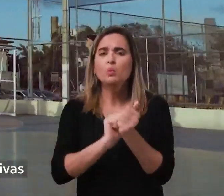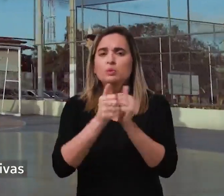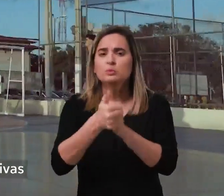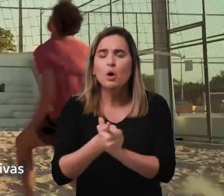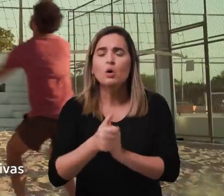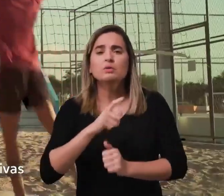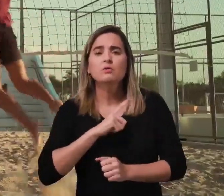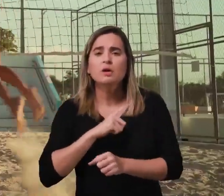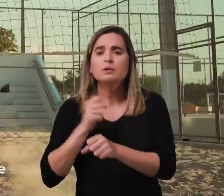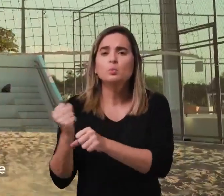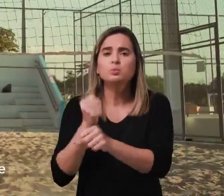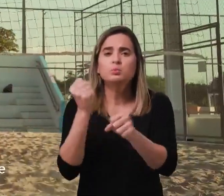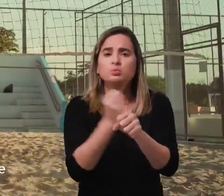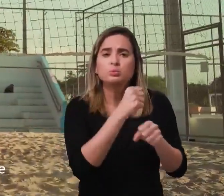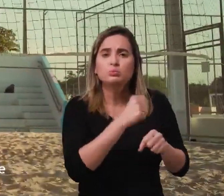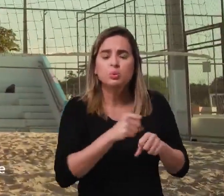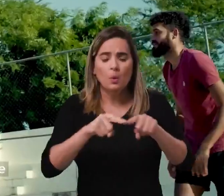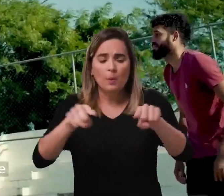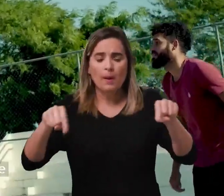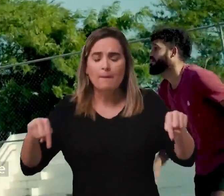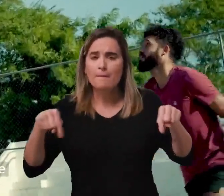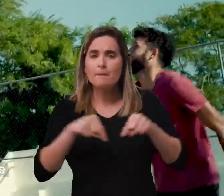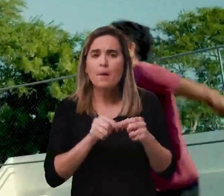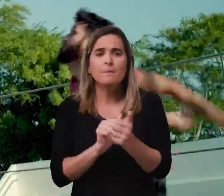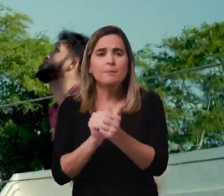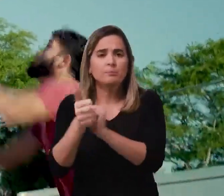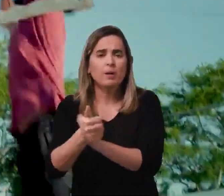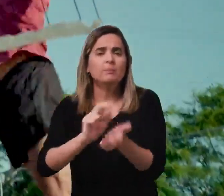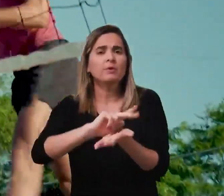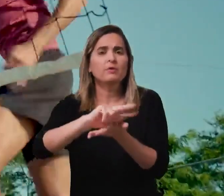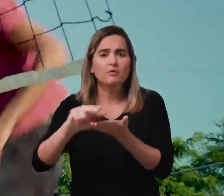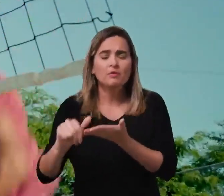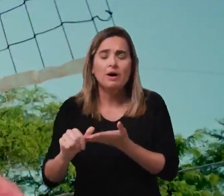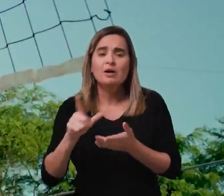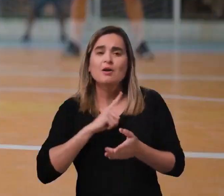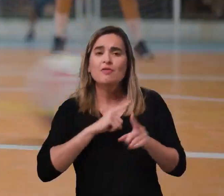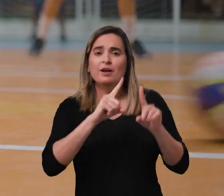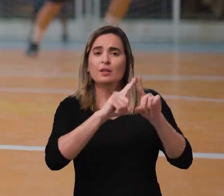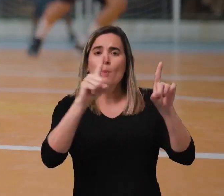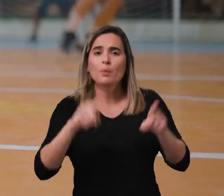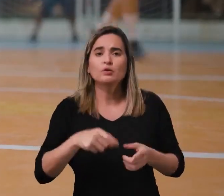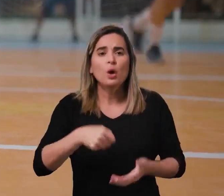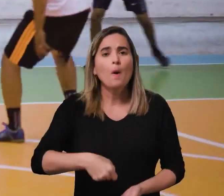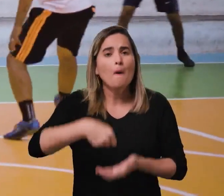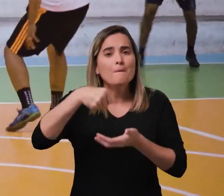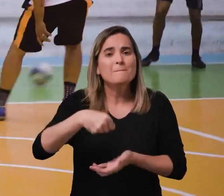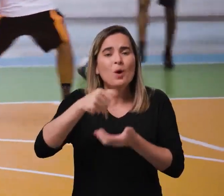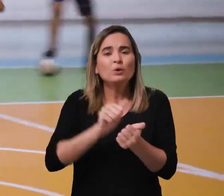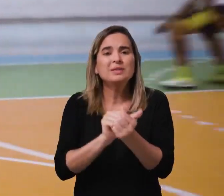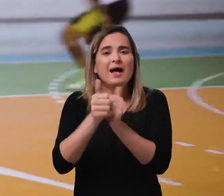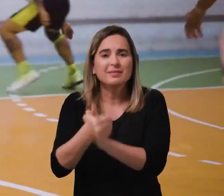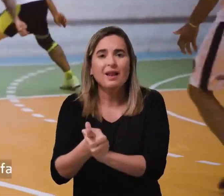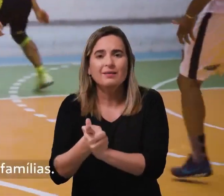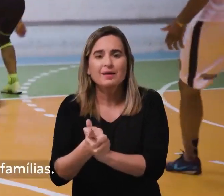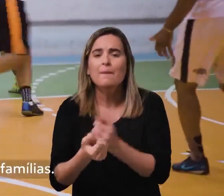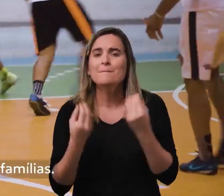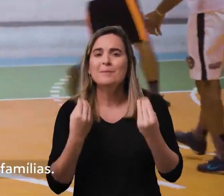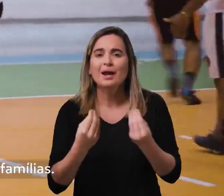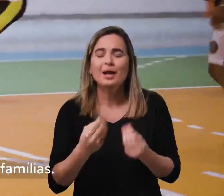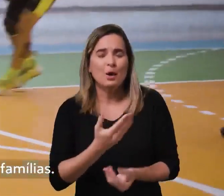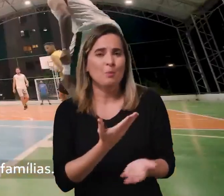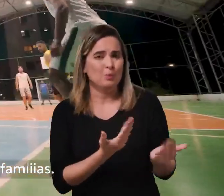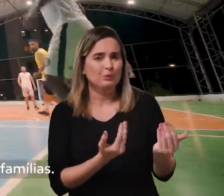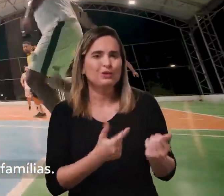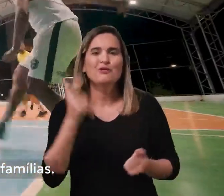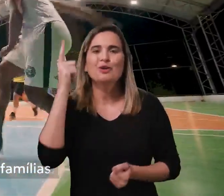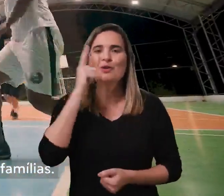quadras esportivas em todos os bairros da cidade e implantar o programa Bolsa Atleta Municipal, gerando renda para